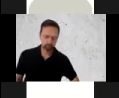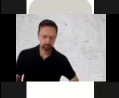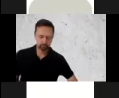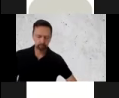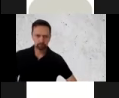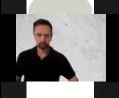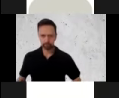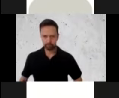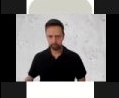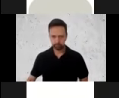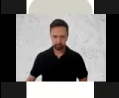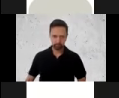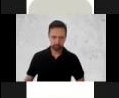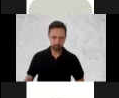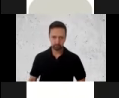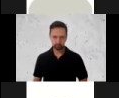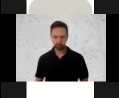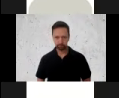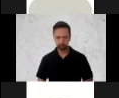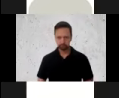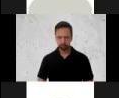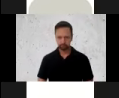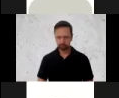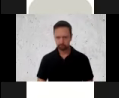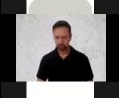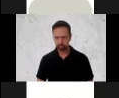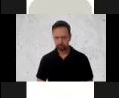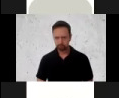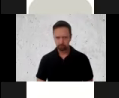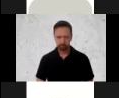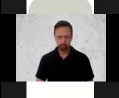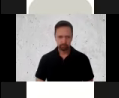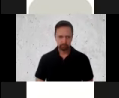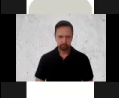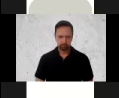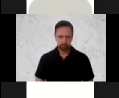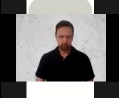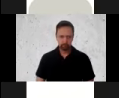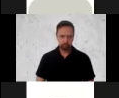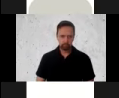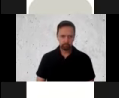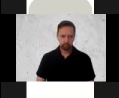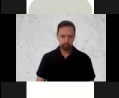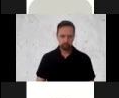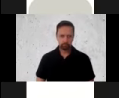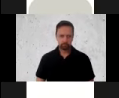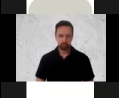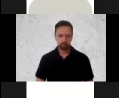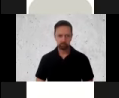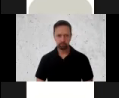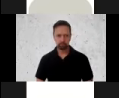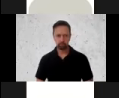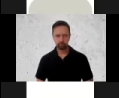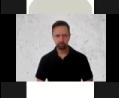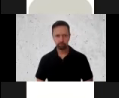desenvolvimento econômico, né? Então, impedem a adoção de tecnologias mais avançadas, dificultam a realocação de capital. E uma